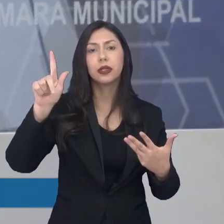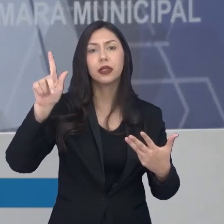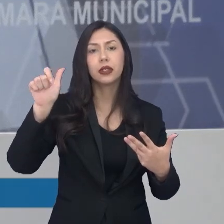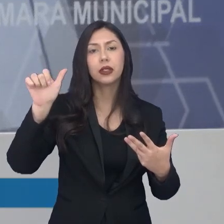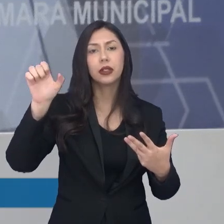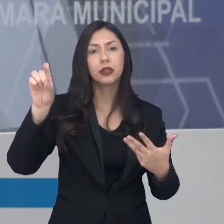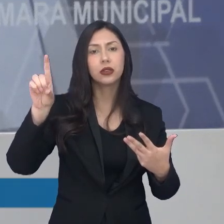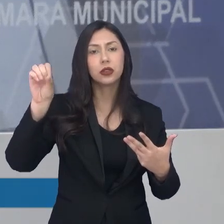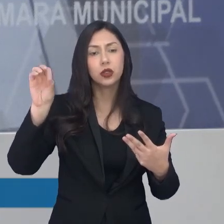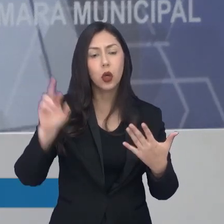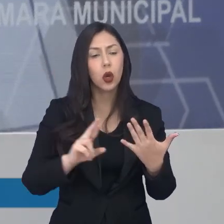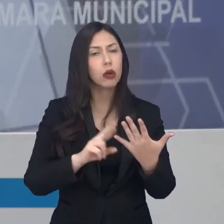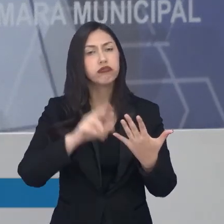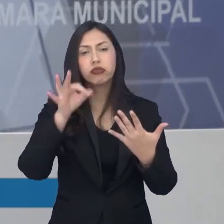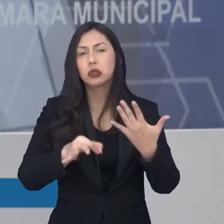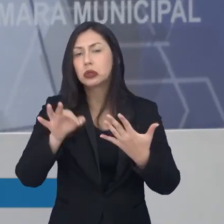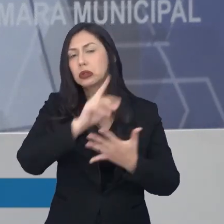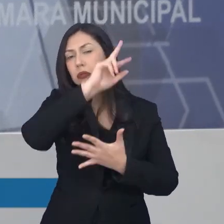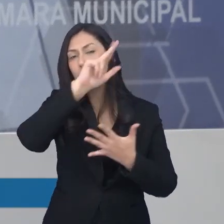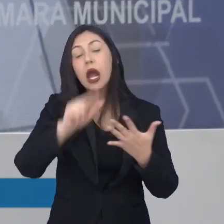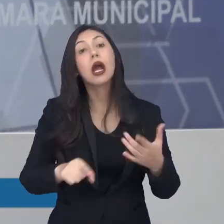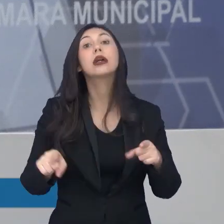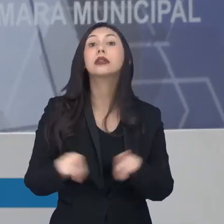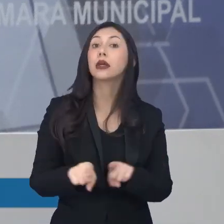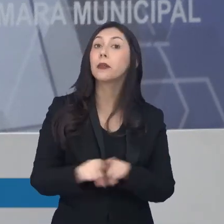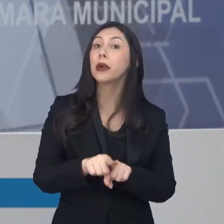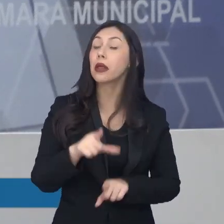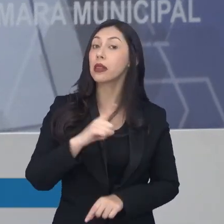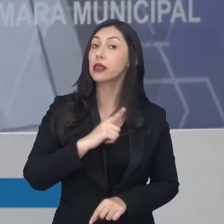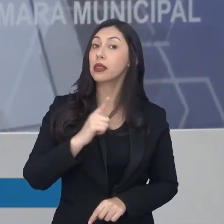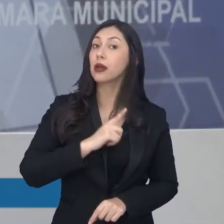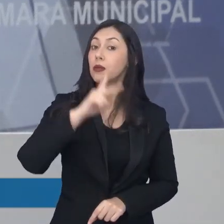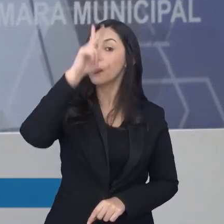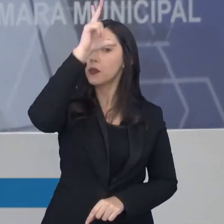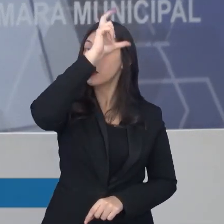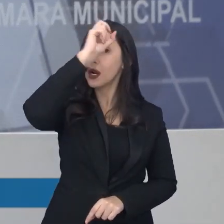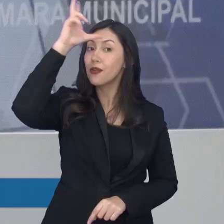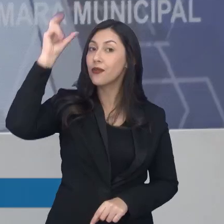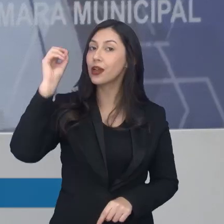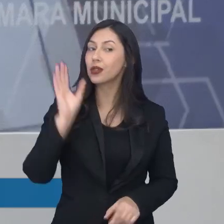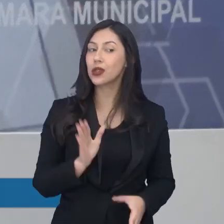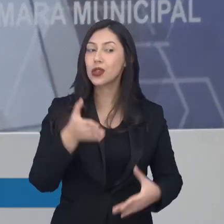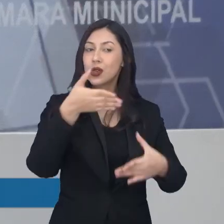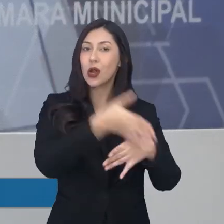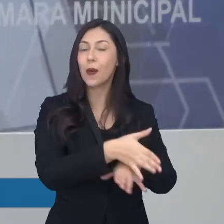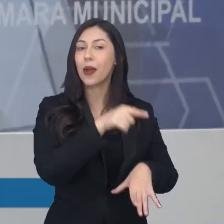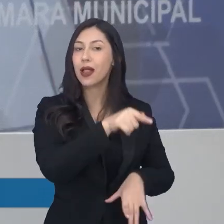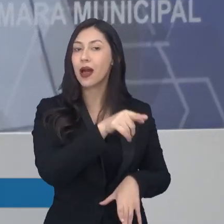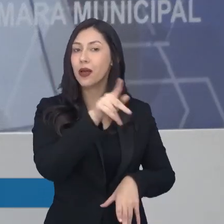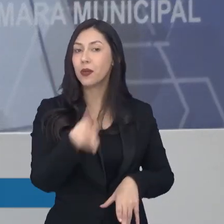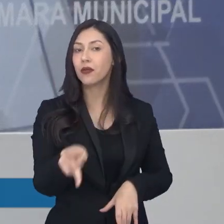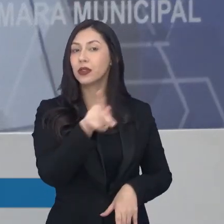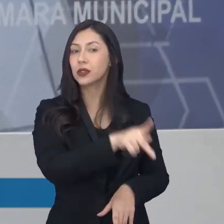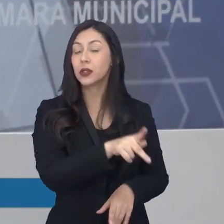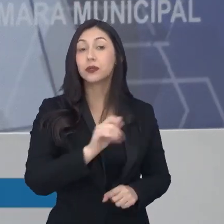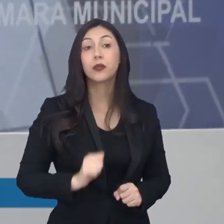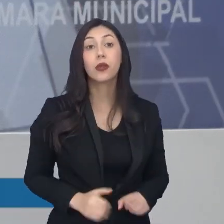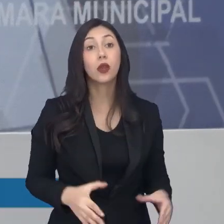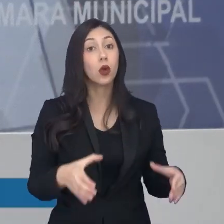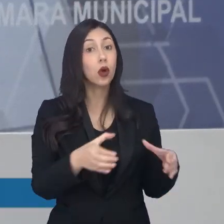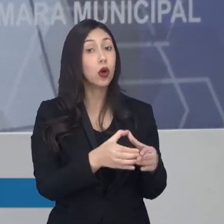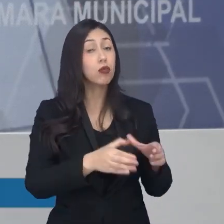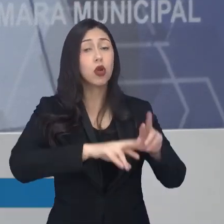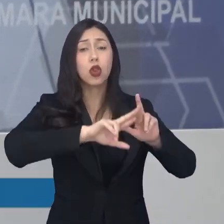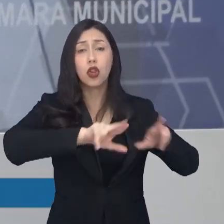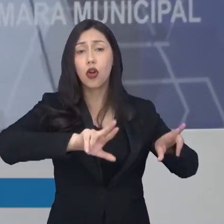filósofos. Hoje temos até um prefeito no nosso corpo docente. Nosso corpo docente é um corpo